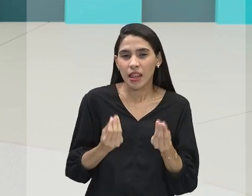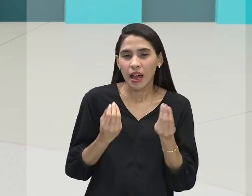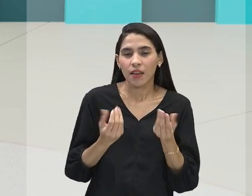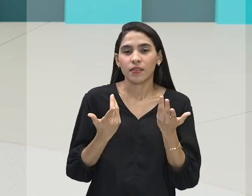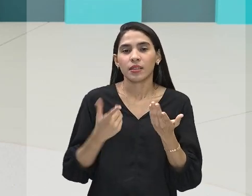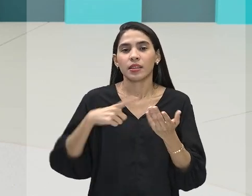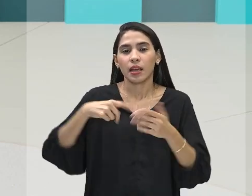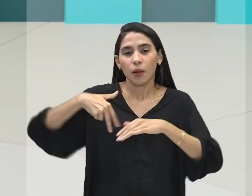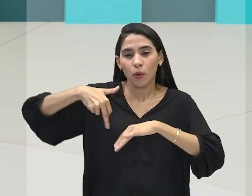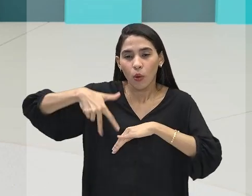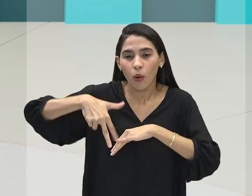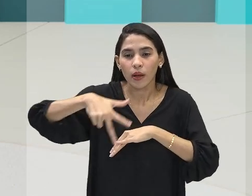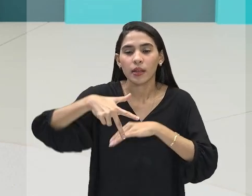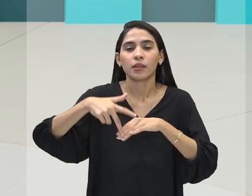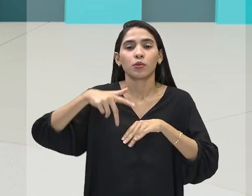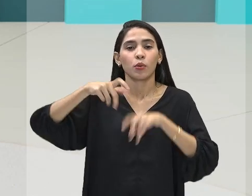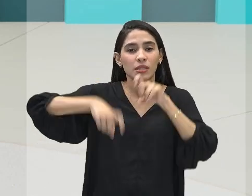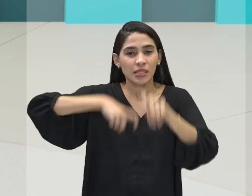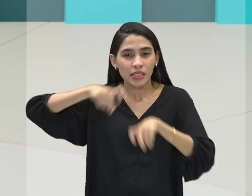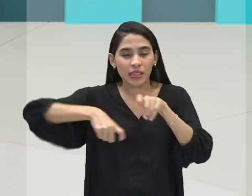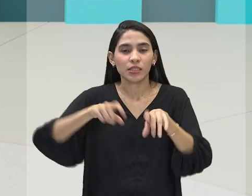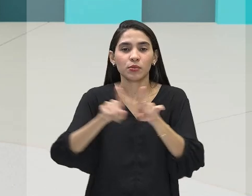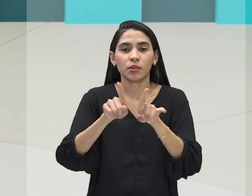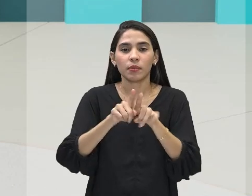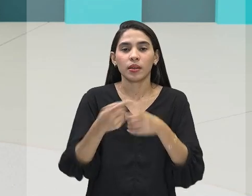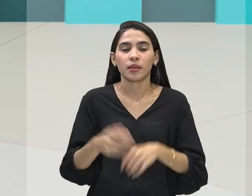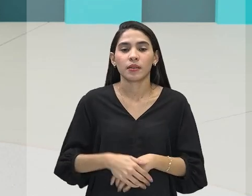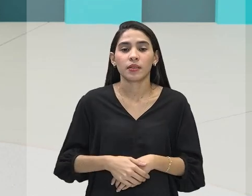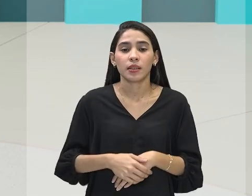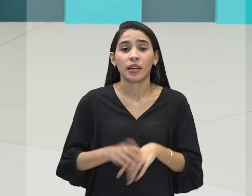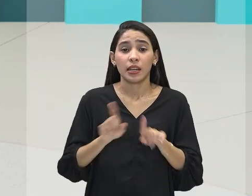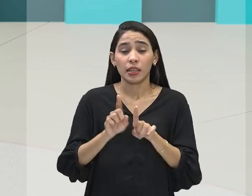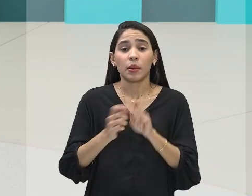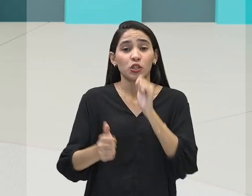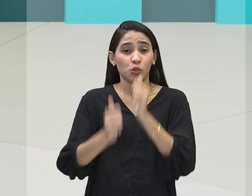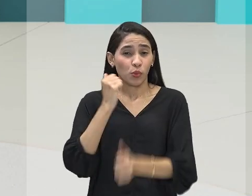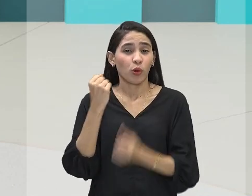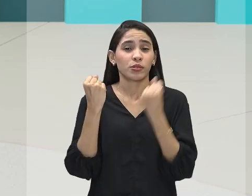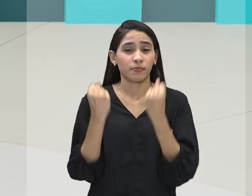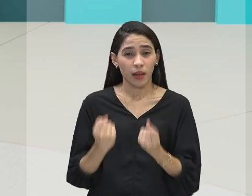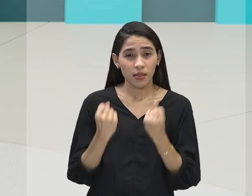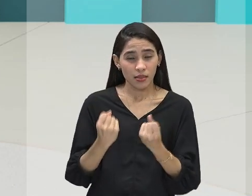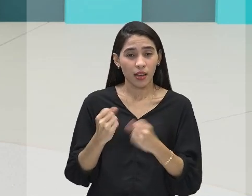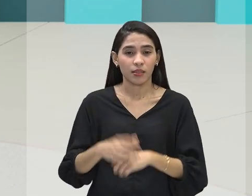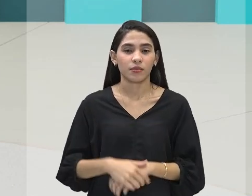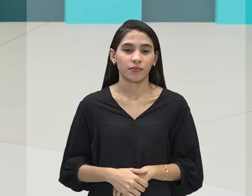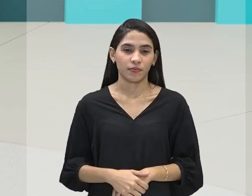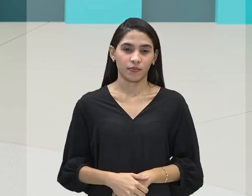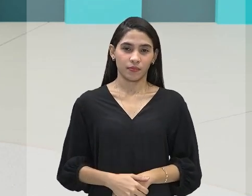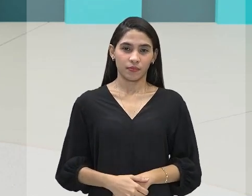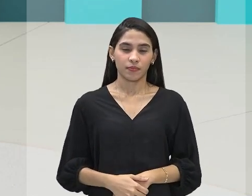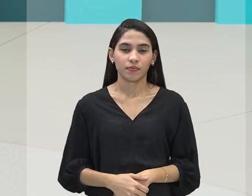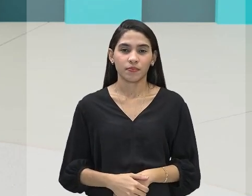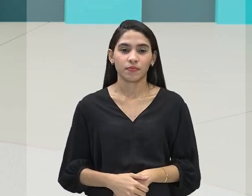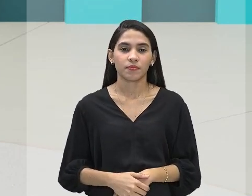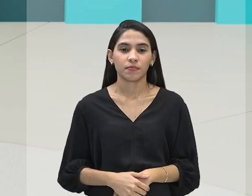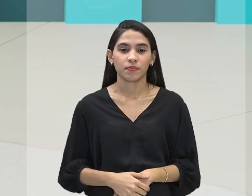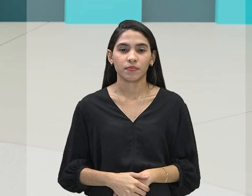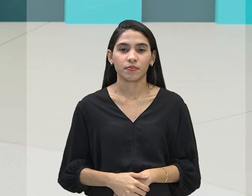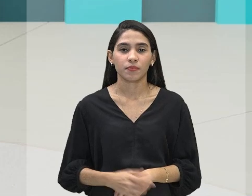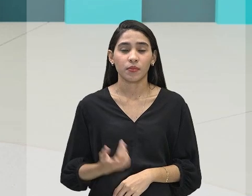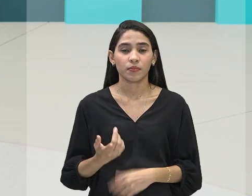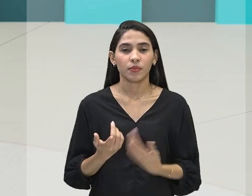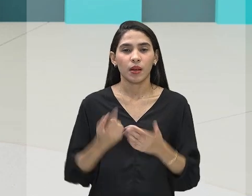corrida, ciclismo, cabo de guerra, e os jogos pesados, tá bom? Essa primeira parte a gente não vai